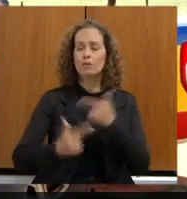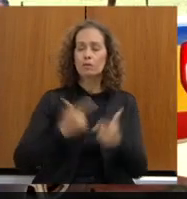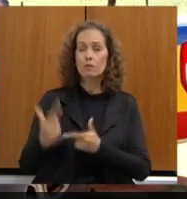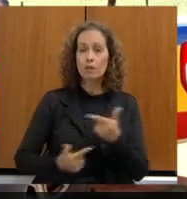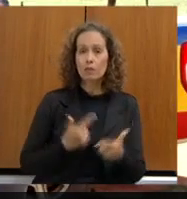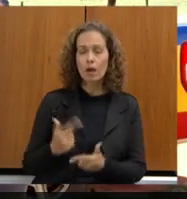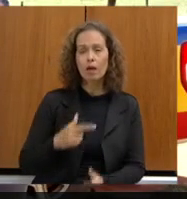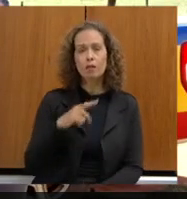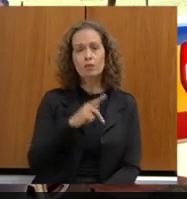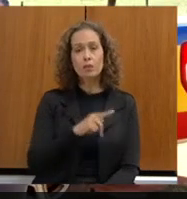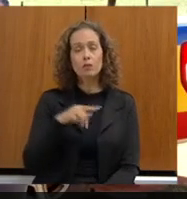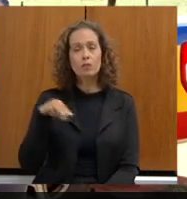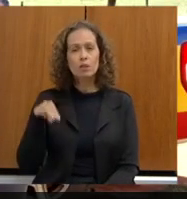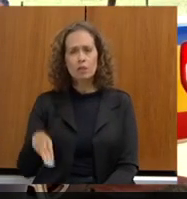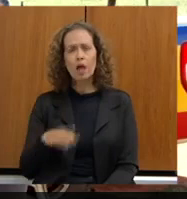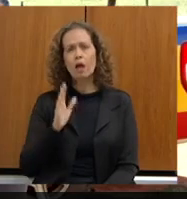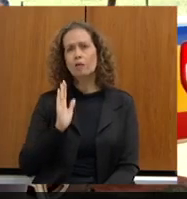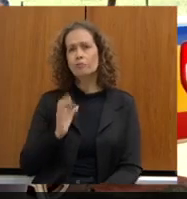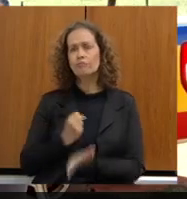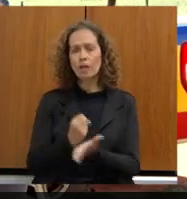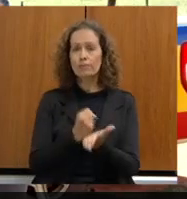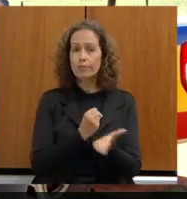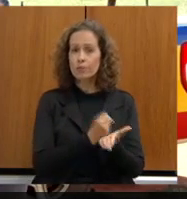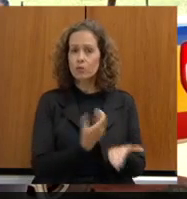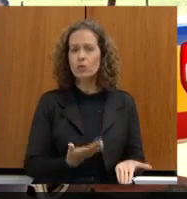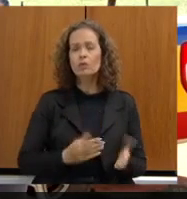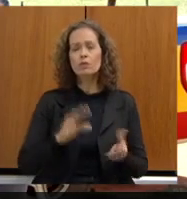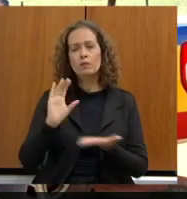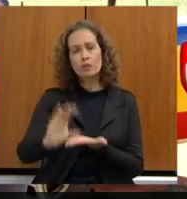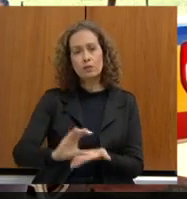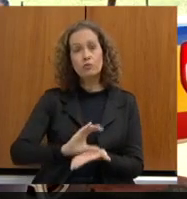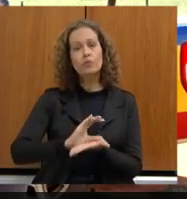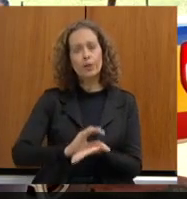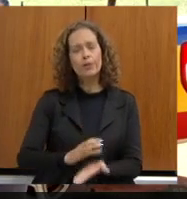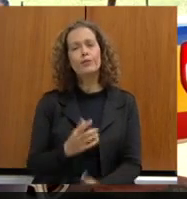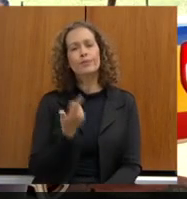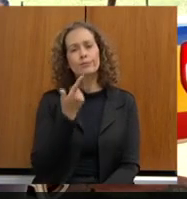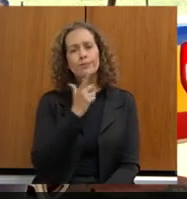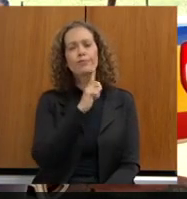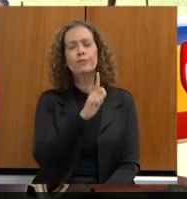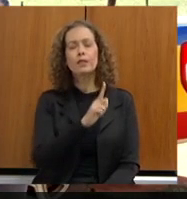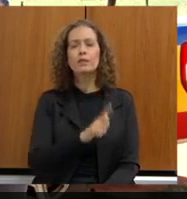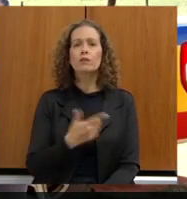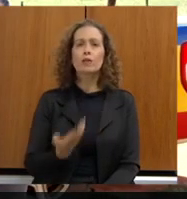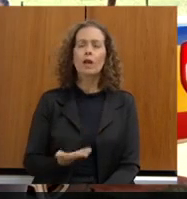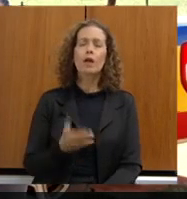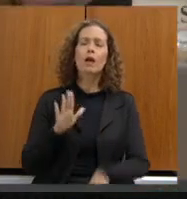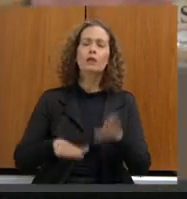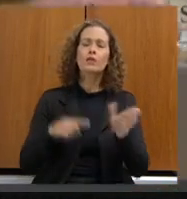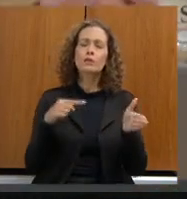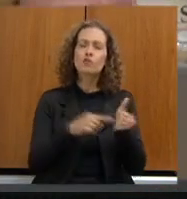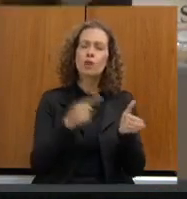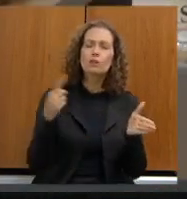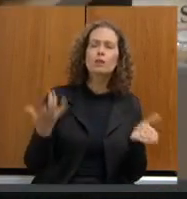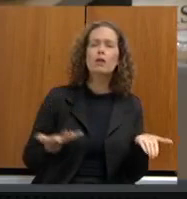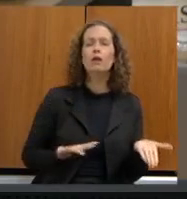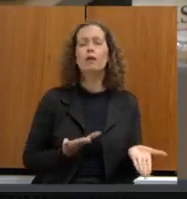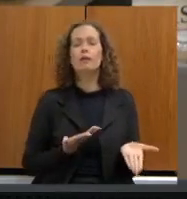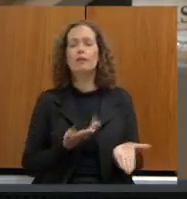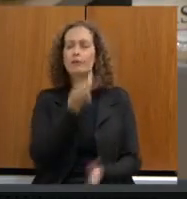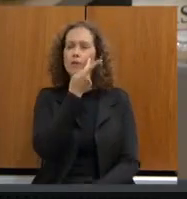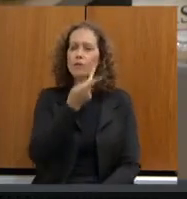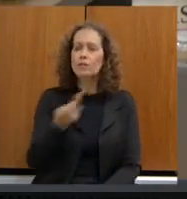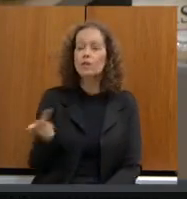investimento que nós já tivemos né boa parte deles vinda do Senhor daqui direcionado Às vezes a indicação às vezes vai lá fazer uma visita ó